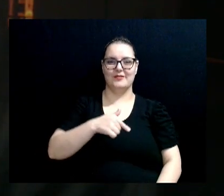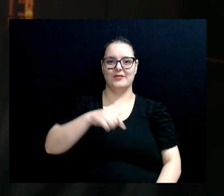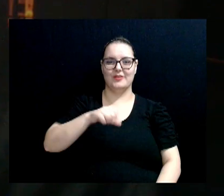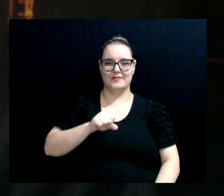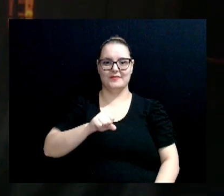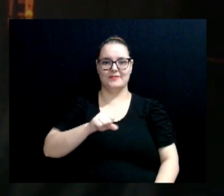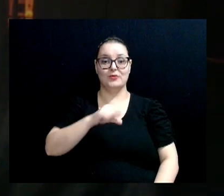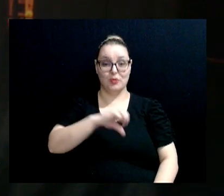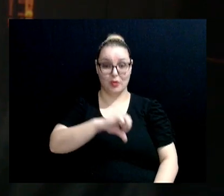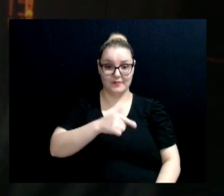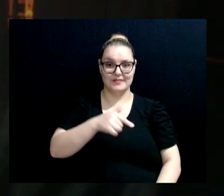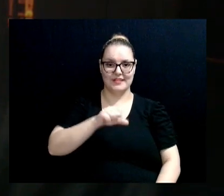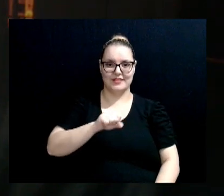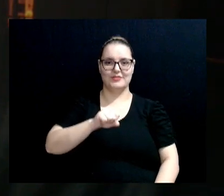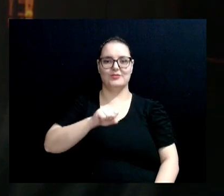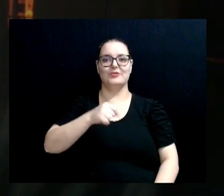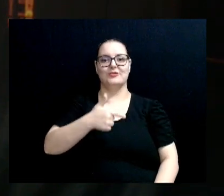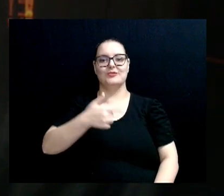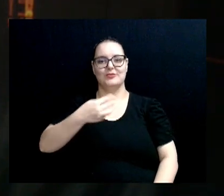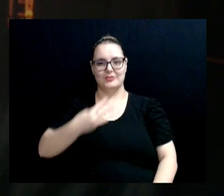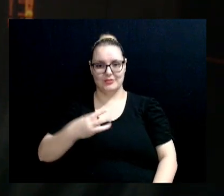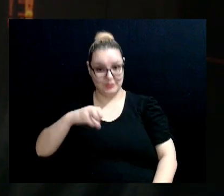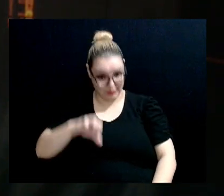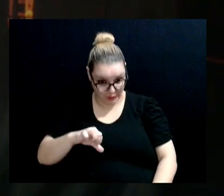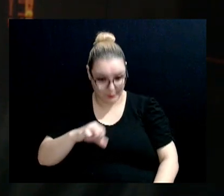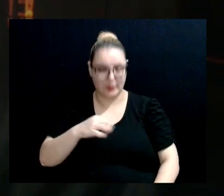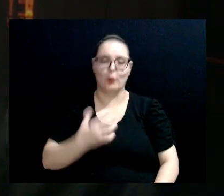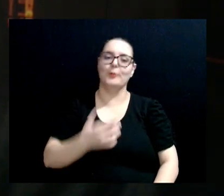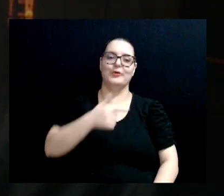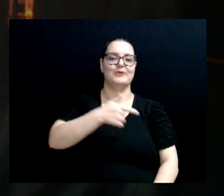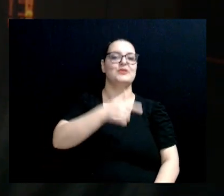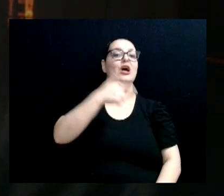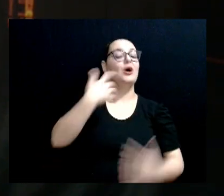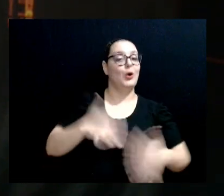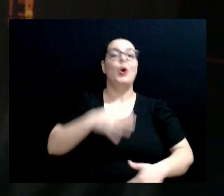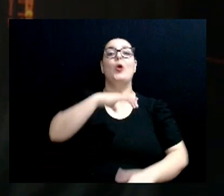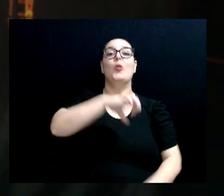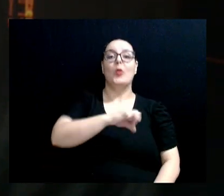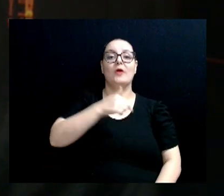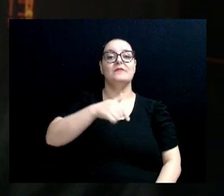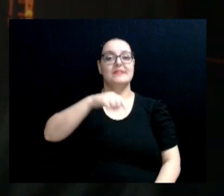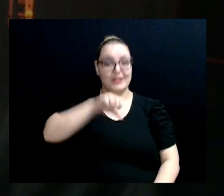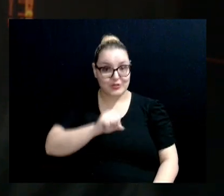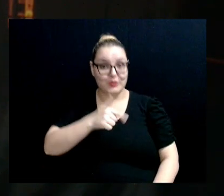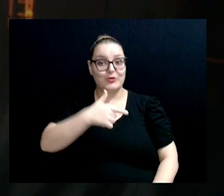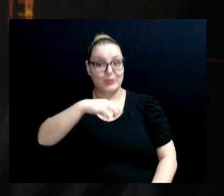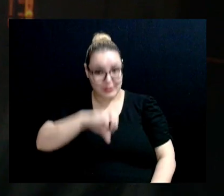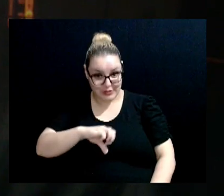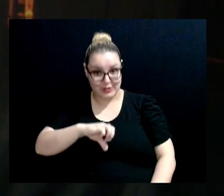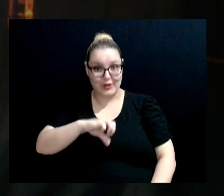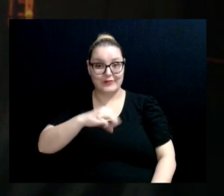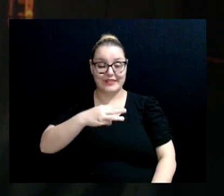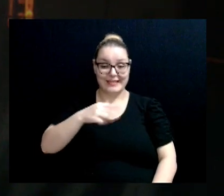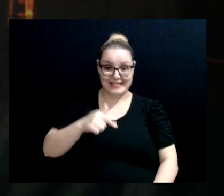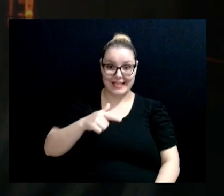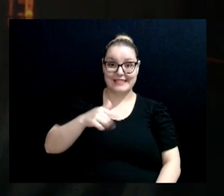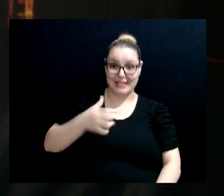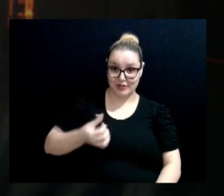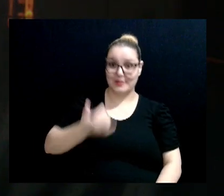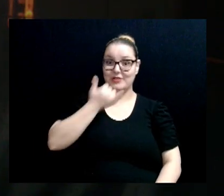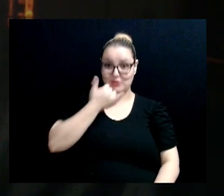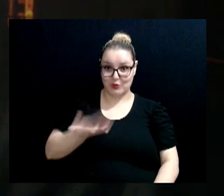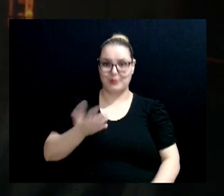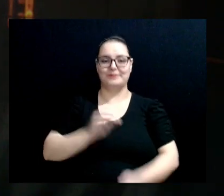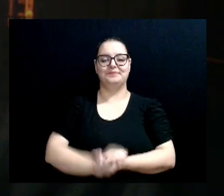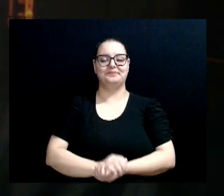1997-829-3776. Enquanto você manda a sua mensagem, compartilhando a sua experiência, de repente com alguma dúvida, porque as nossas convidadas já